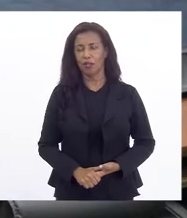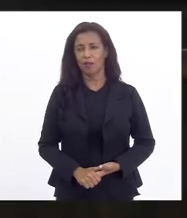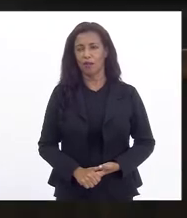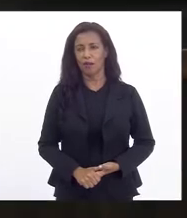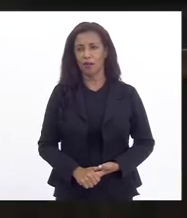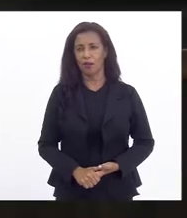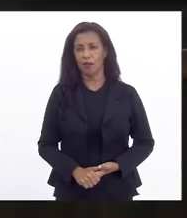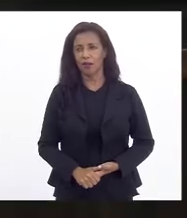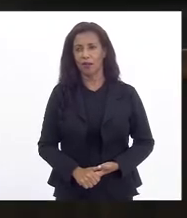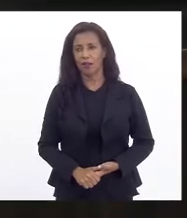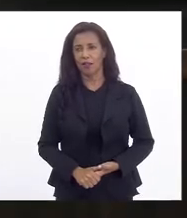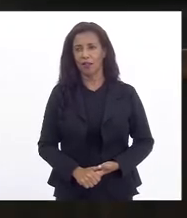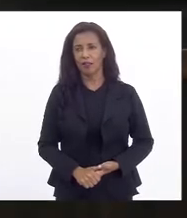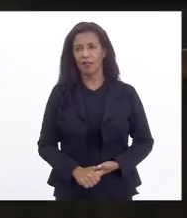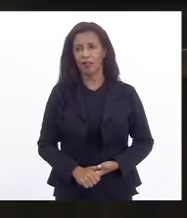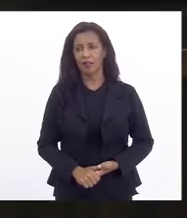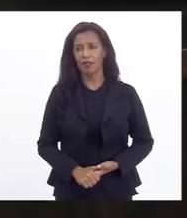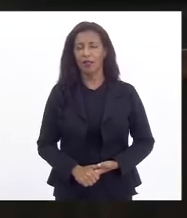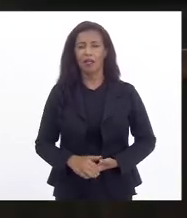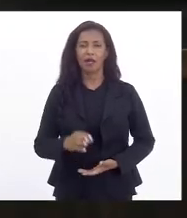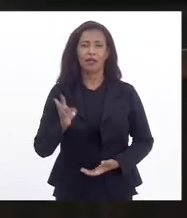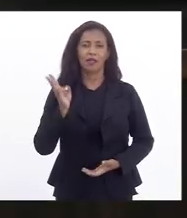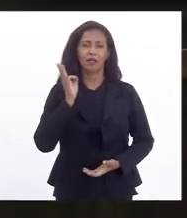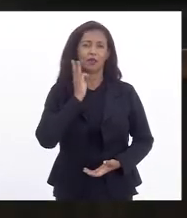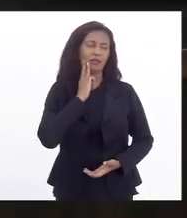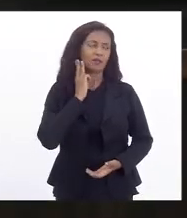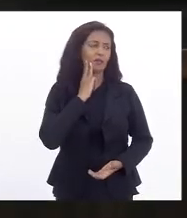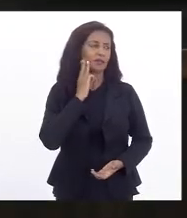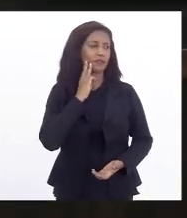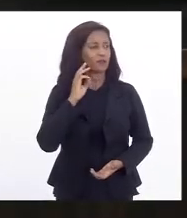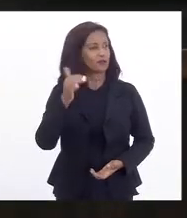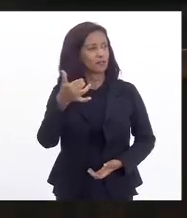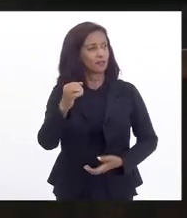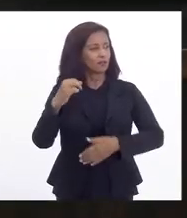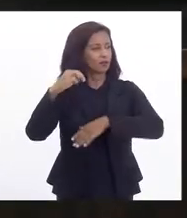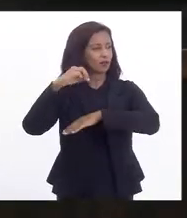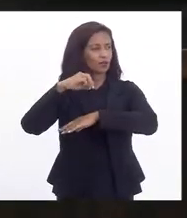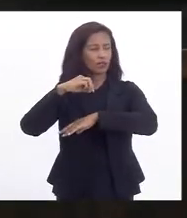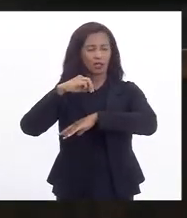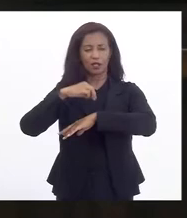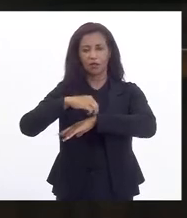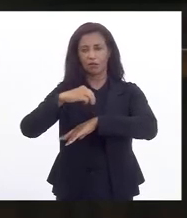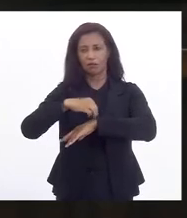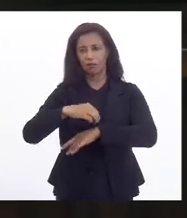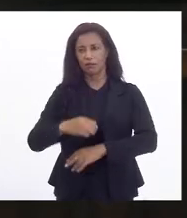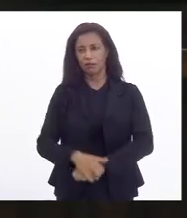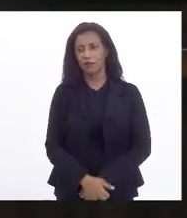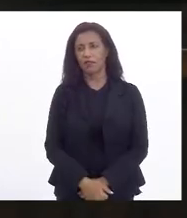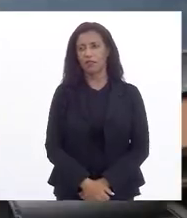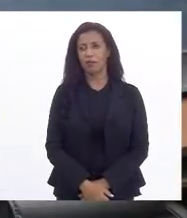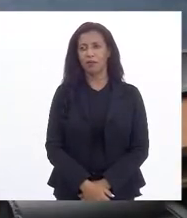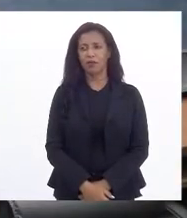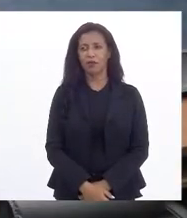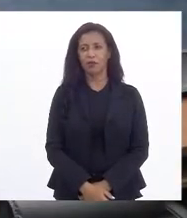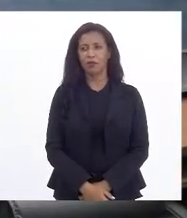o próximo orador inscrito o Nobre Deputado Roberto Carneiro vossa excelência dispõe de dez minutos no tempo regimental